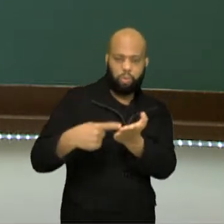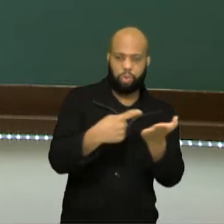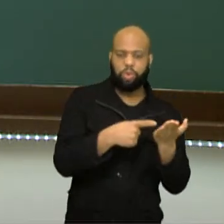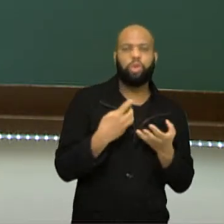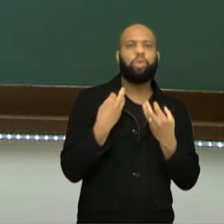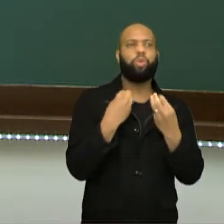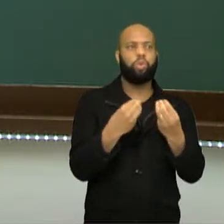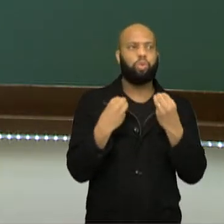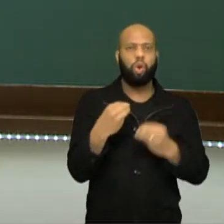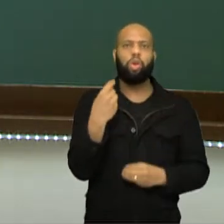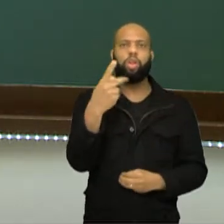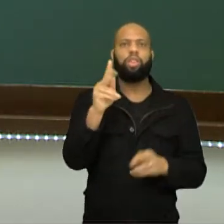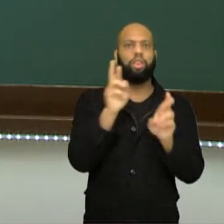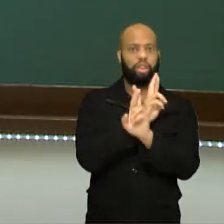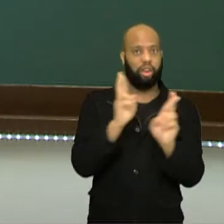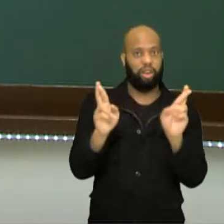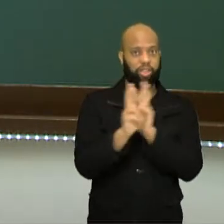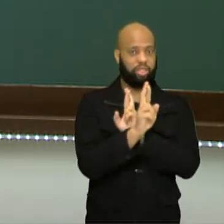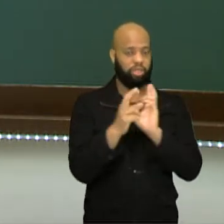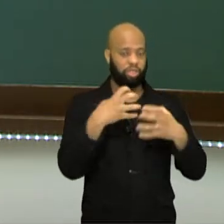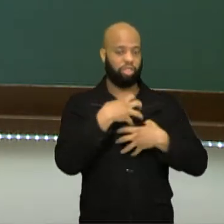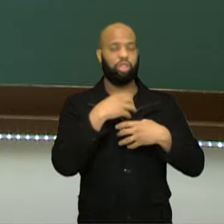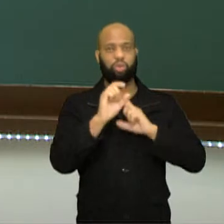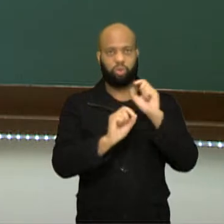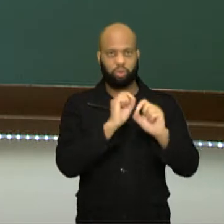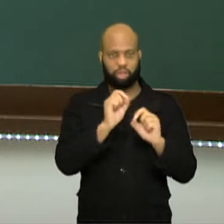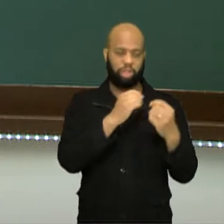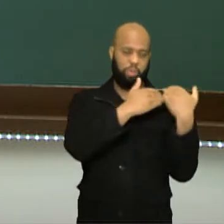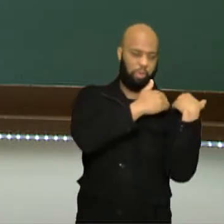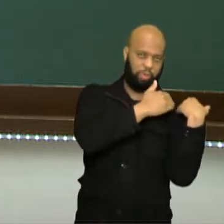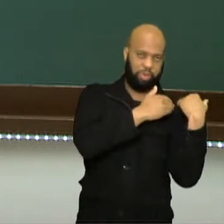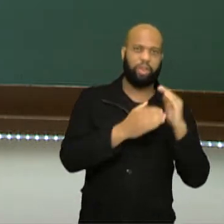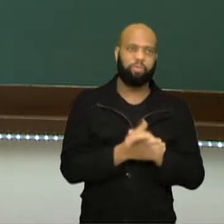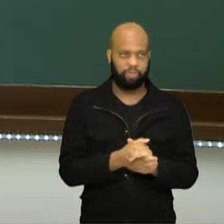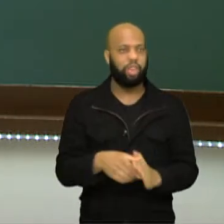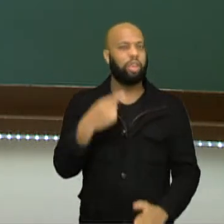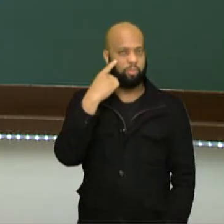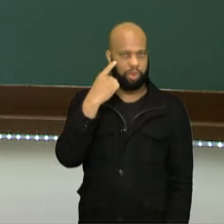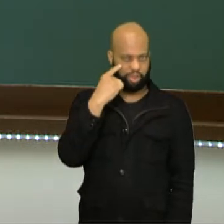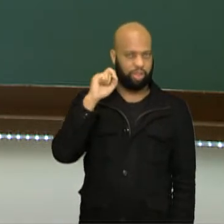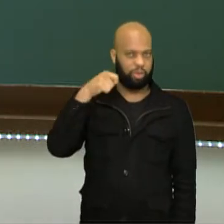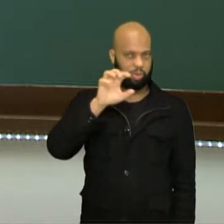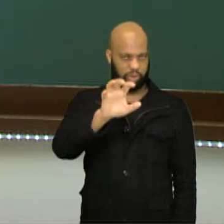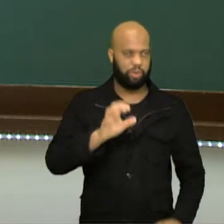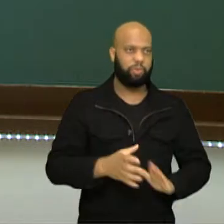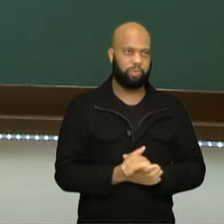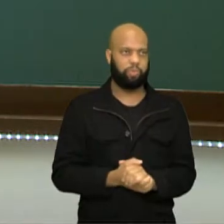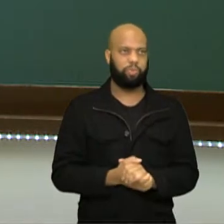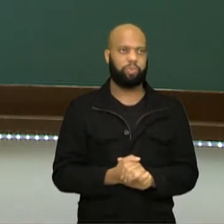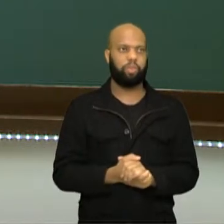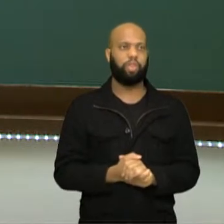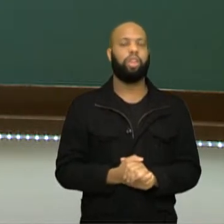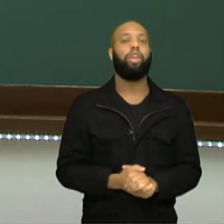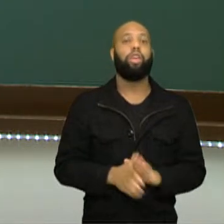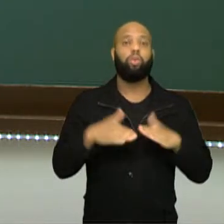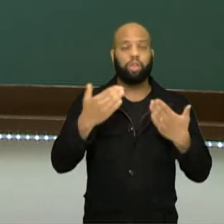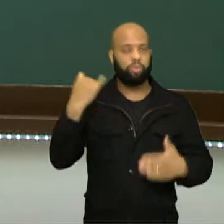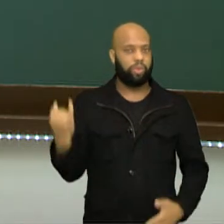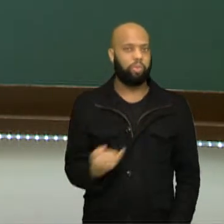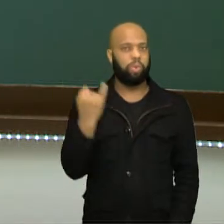aí a sua relação com a responsabilidade? Pensem um pouco sobre isso. Lembrem-se